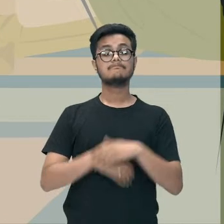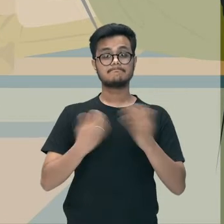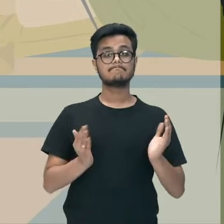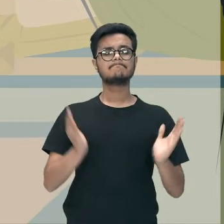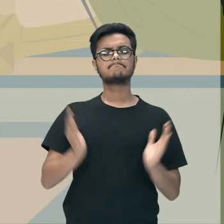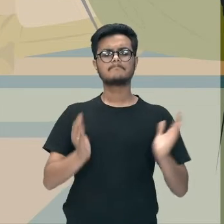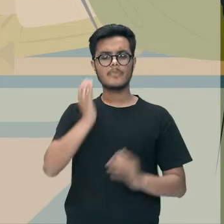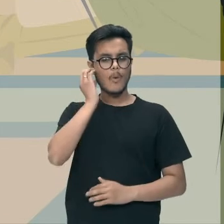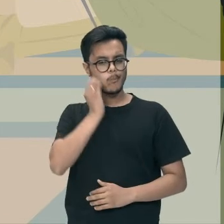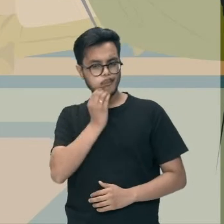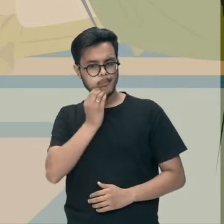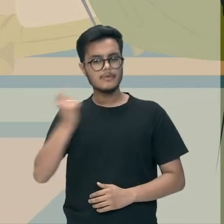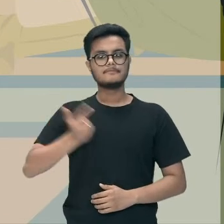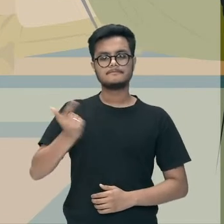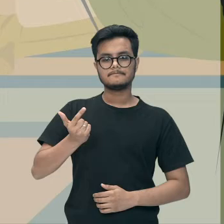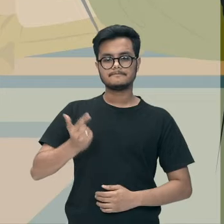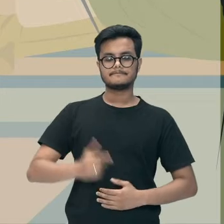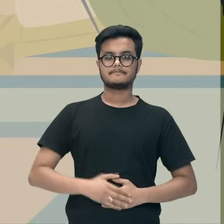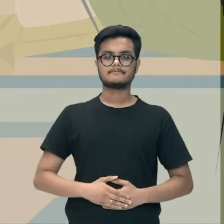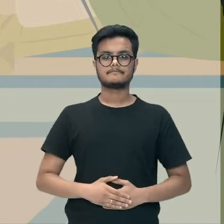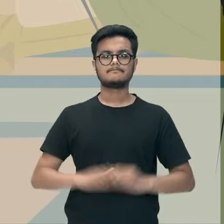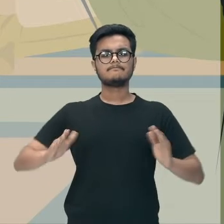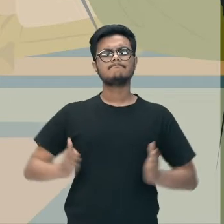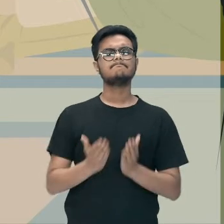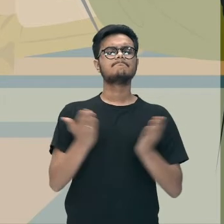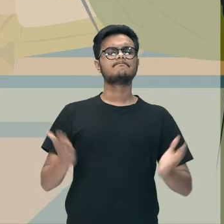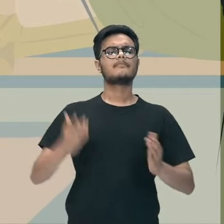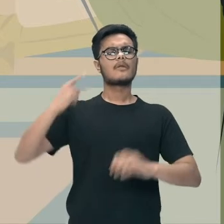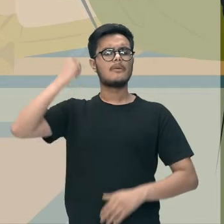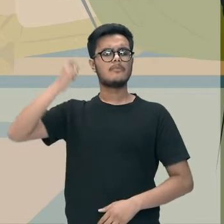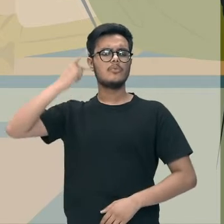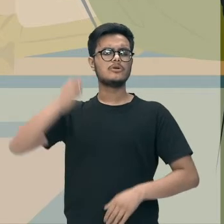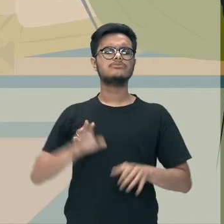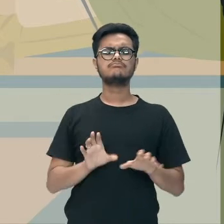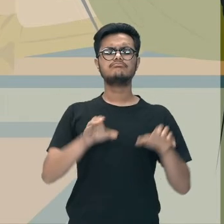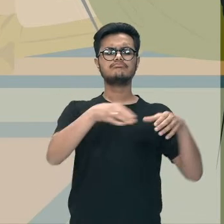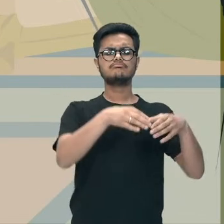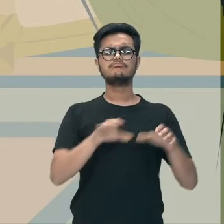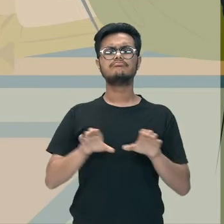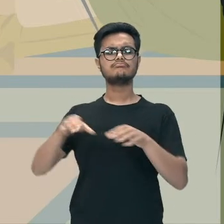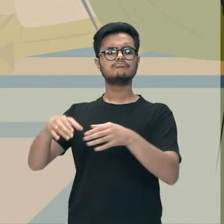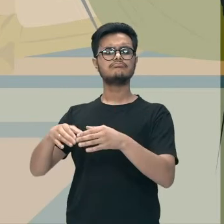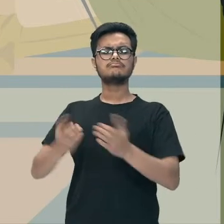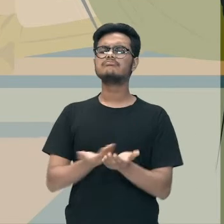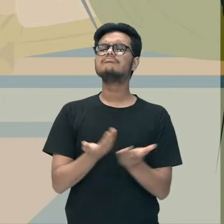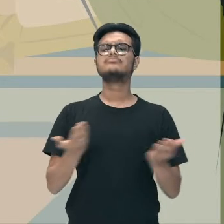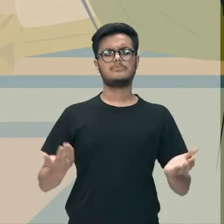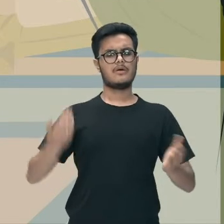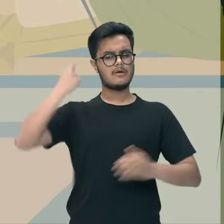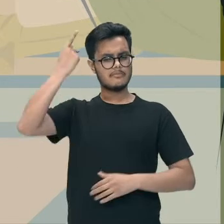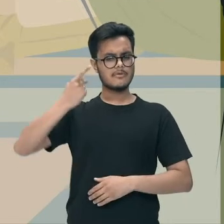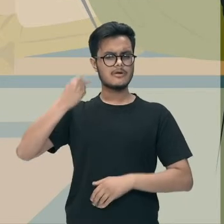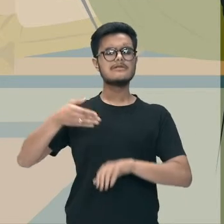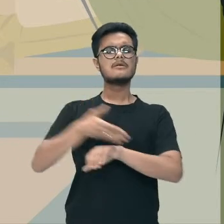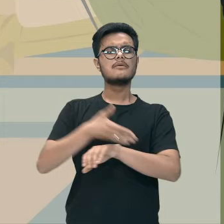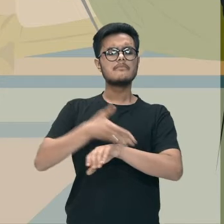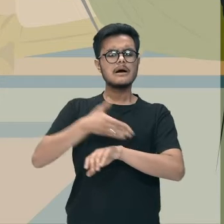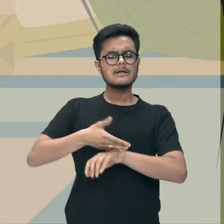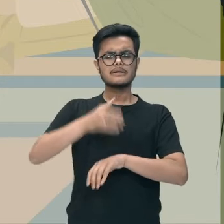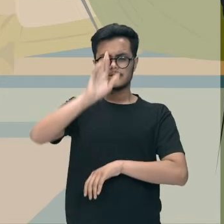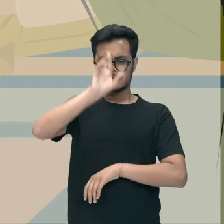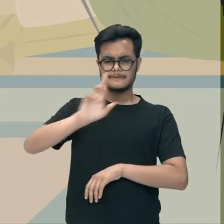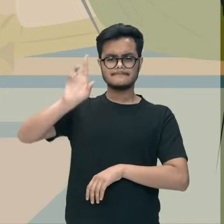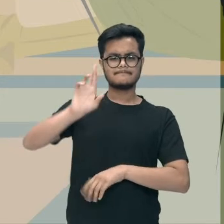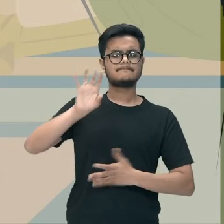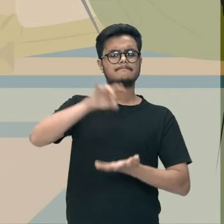Reinado, quais eram as forças políticas, quais eram os partidos políticos que comandavam